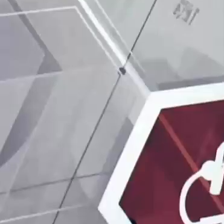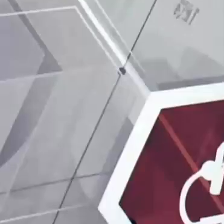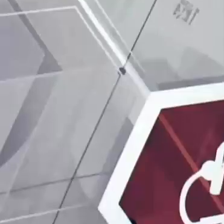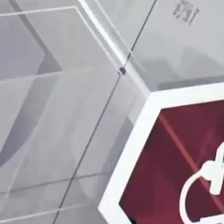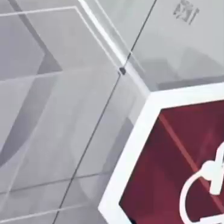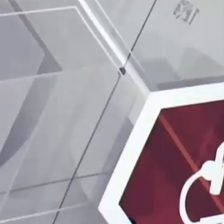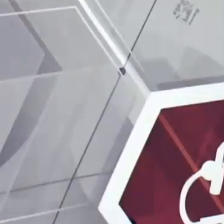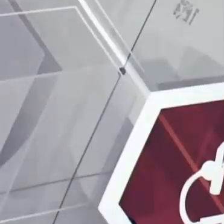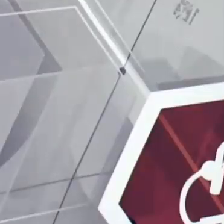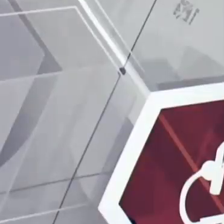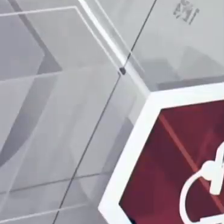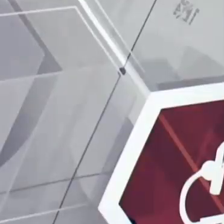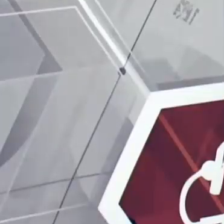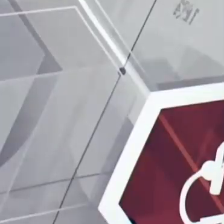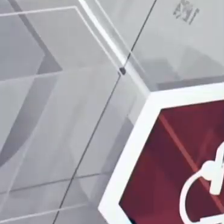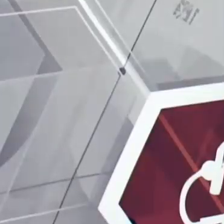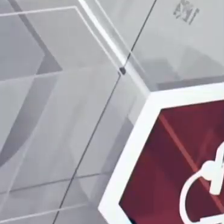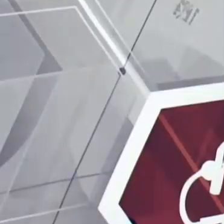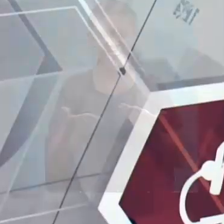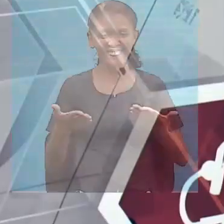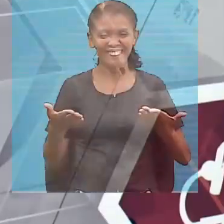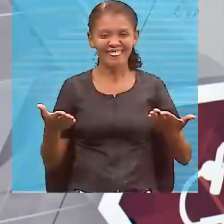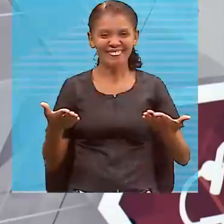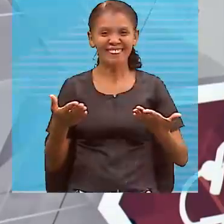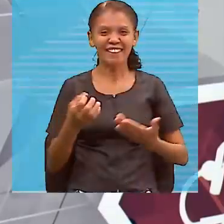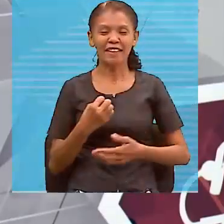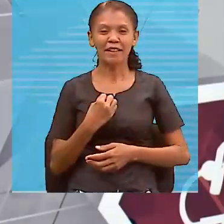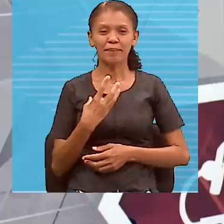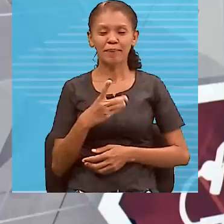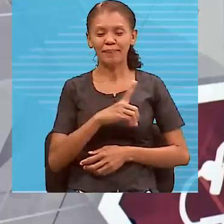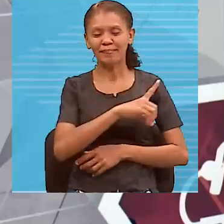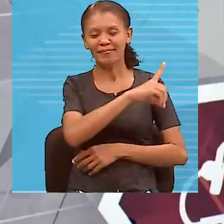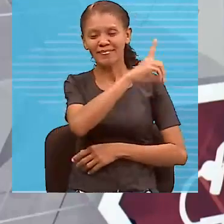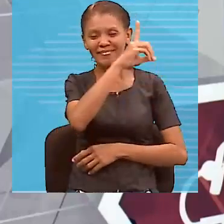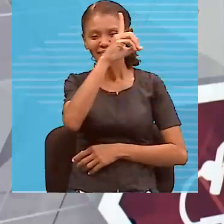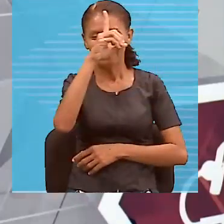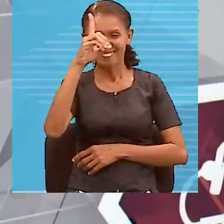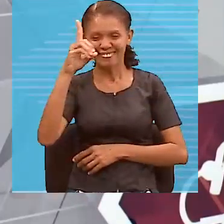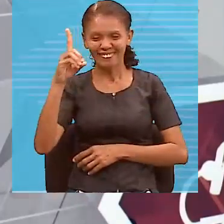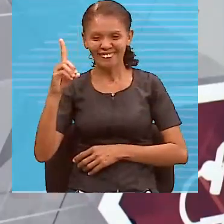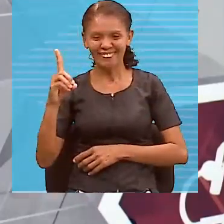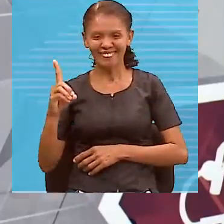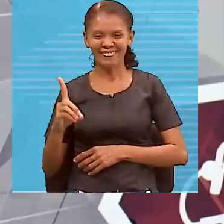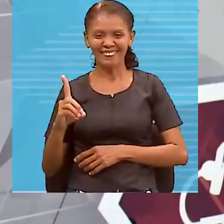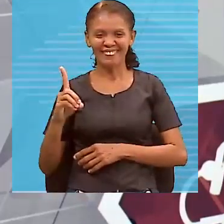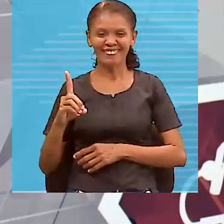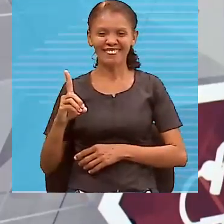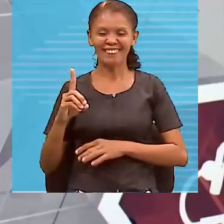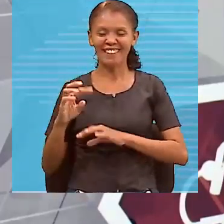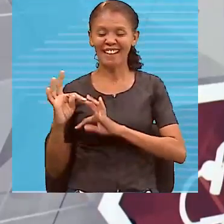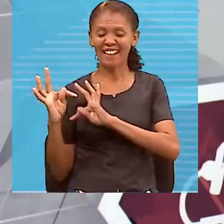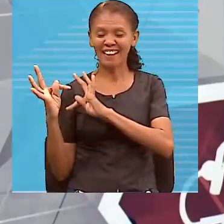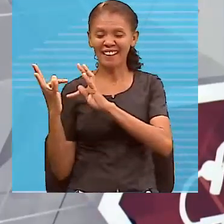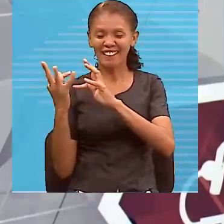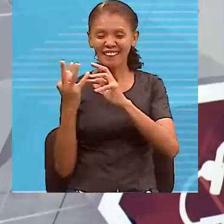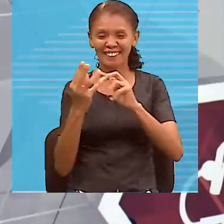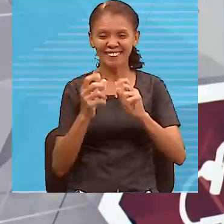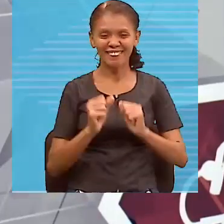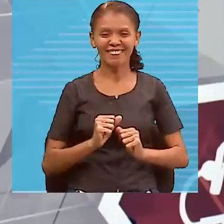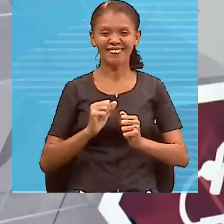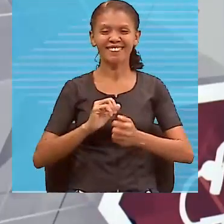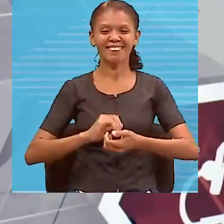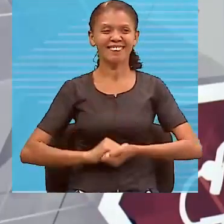oi hello tipo Good morning muito bom dia muito bom dia